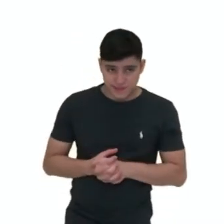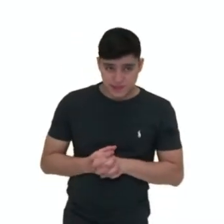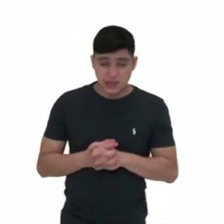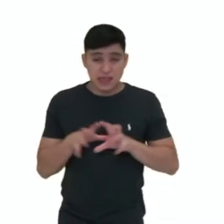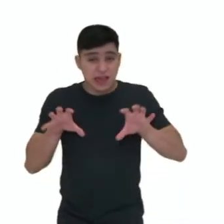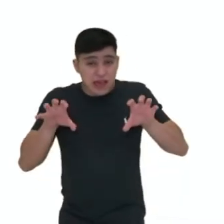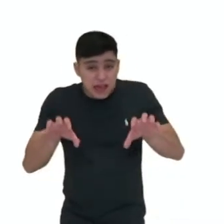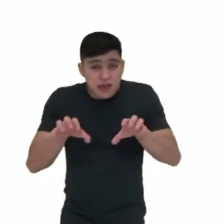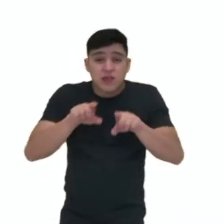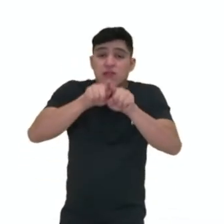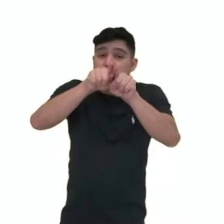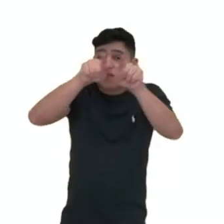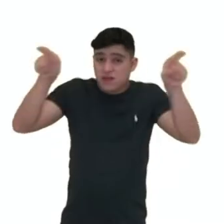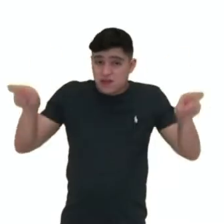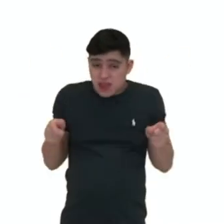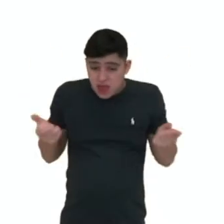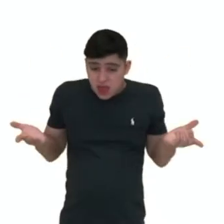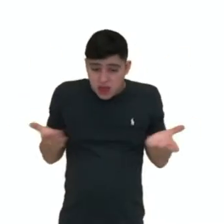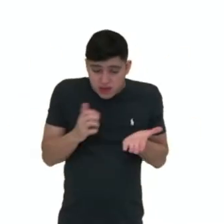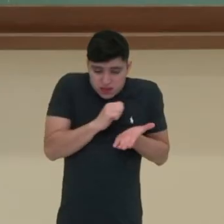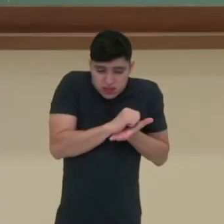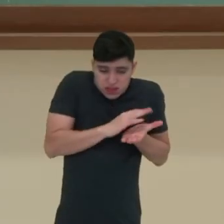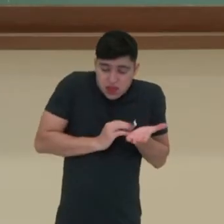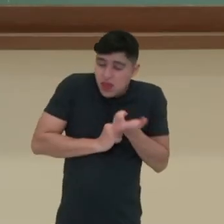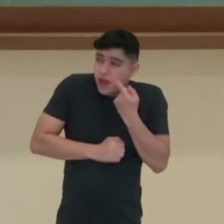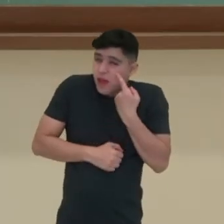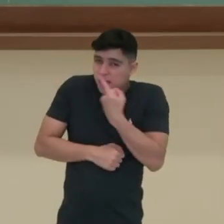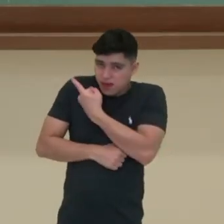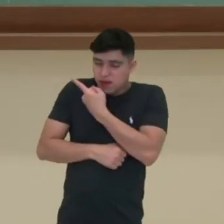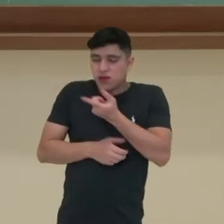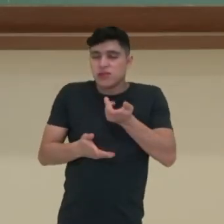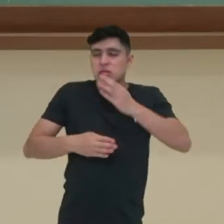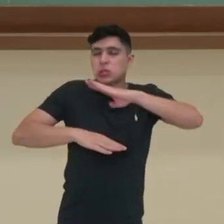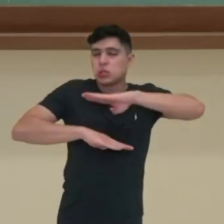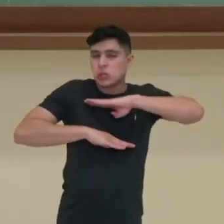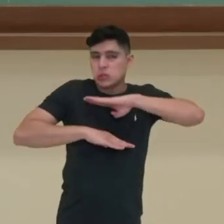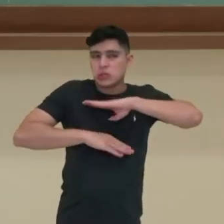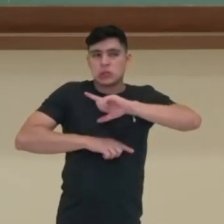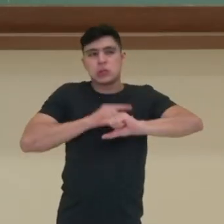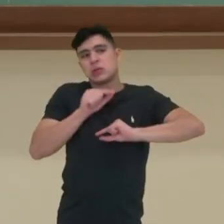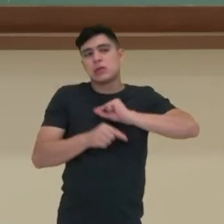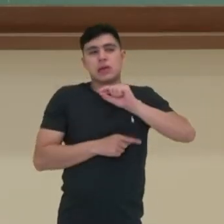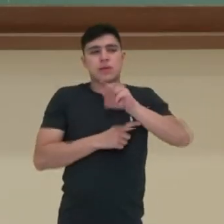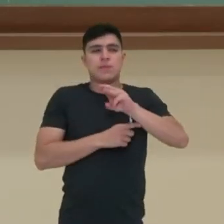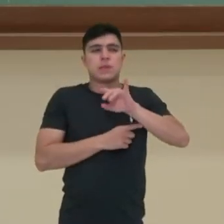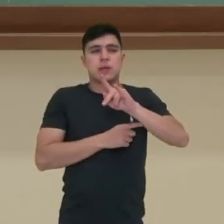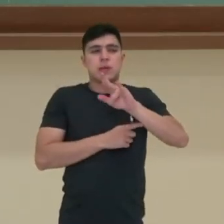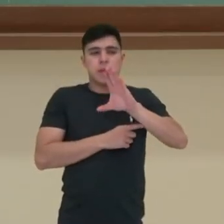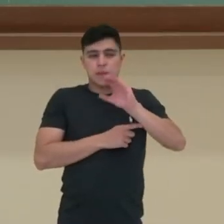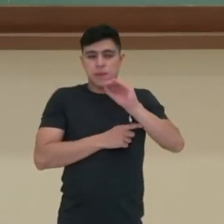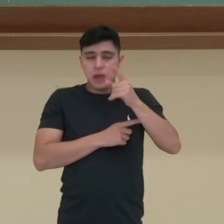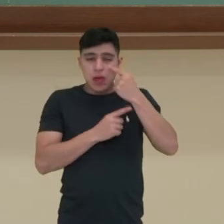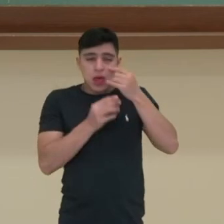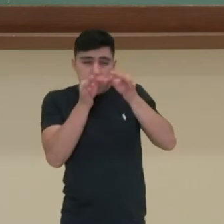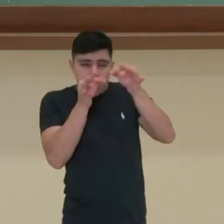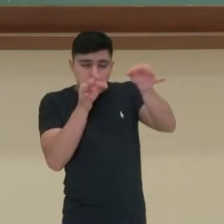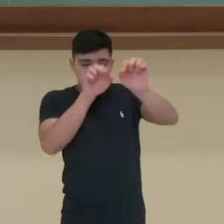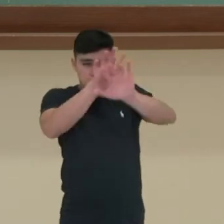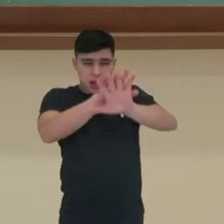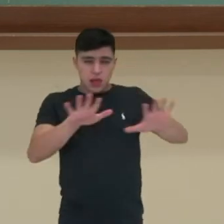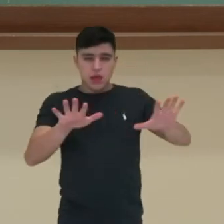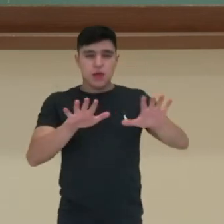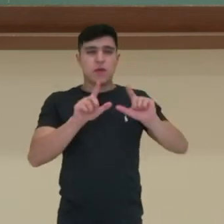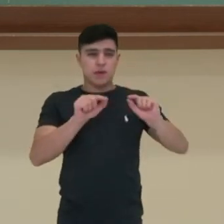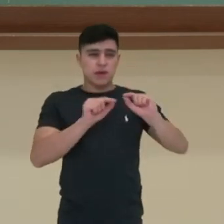pedir para você fazer agora, né? Com relação a um tipo de situação que é a miopia no ser humano, né? Que é causada aqui pelos